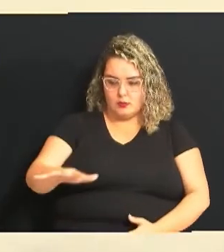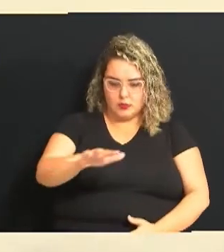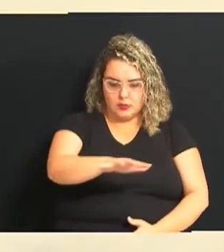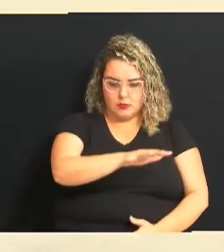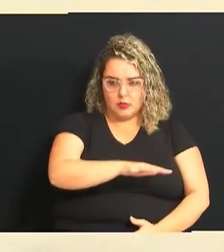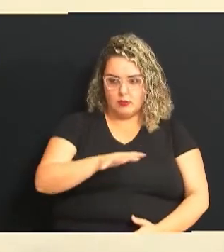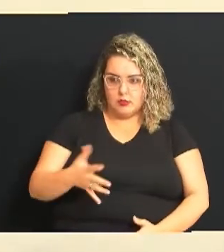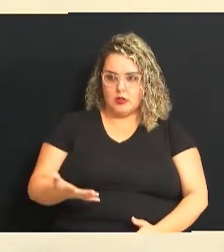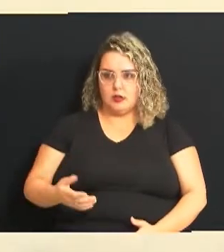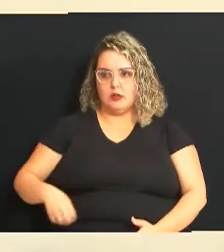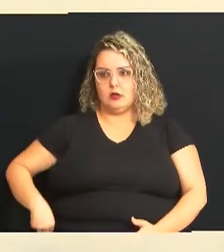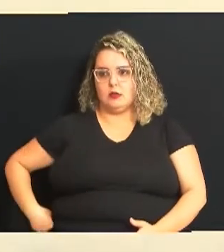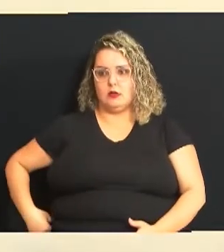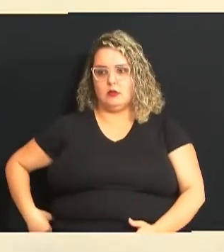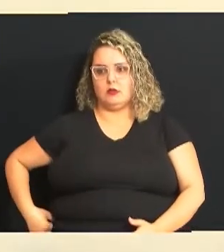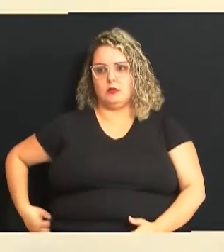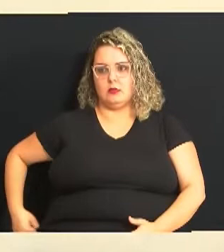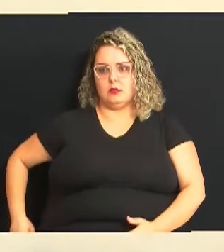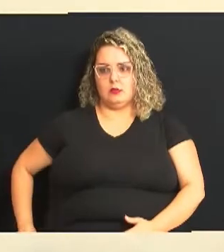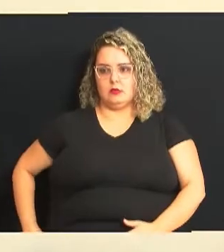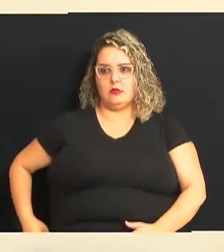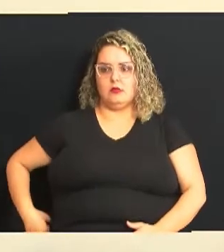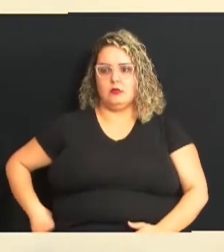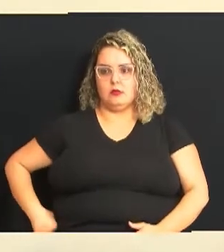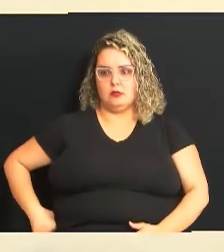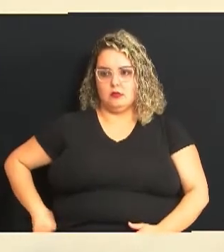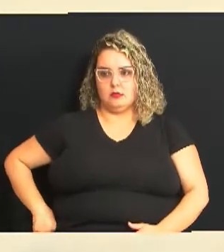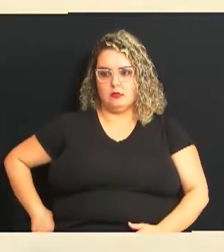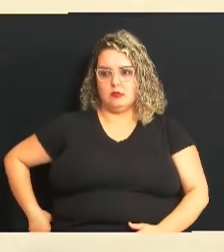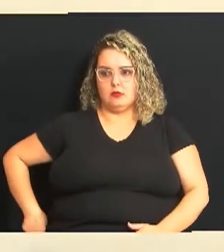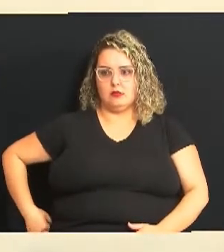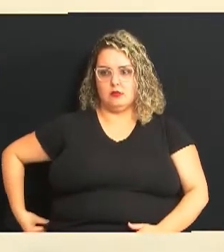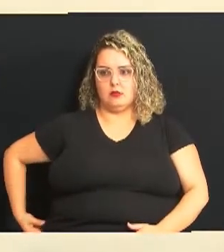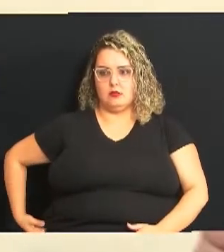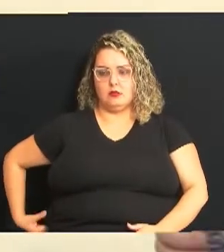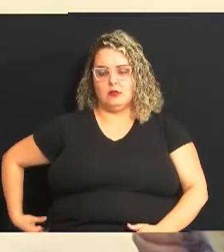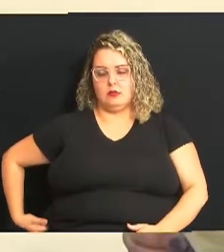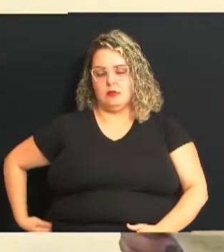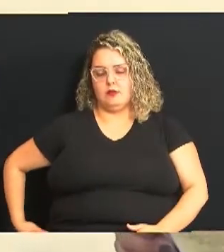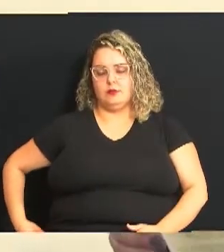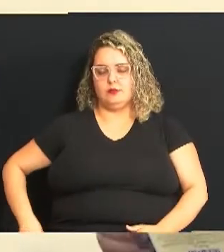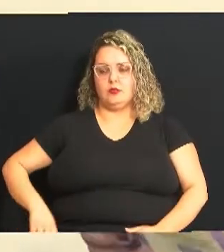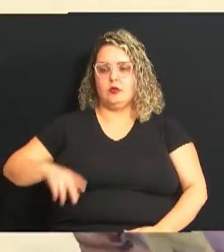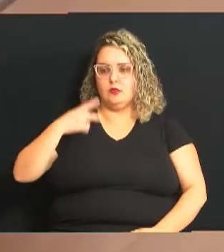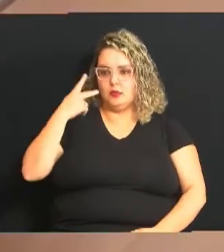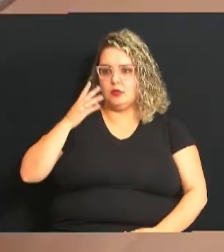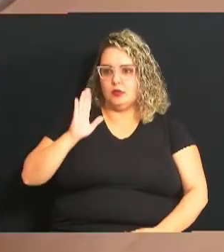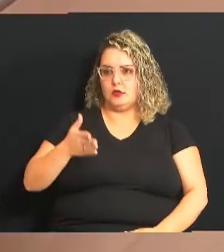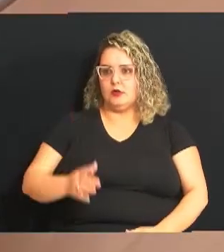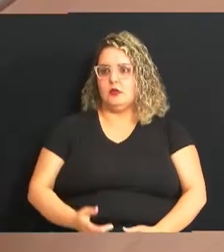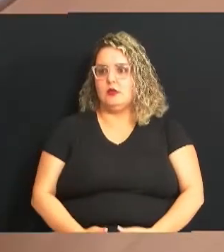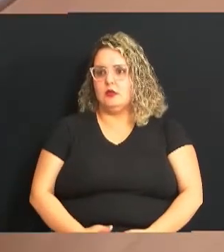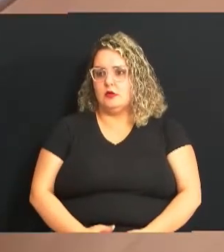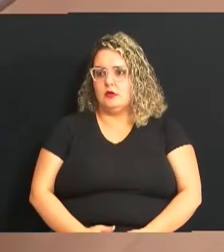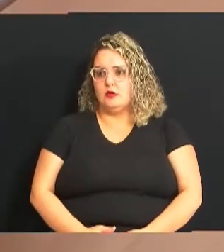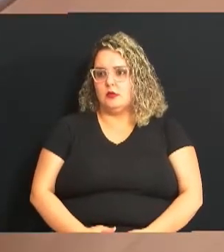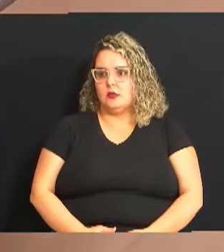Tá? Já estamos, até o vereador já... Como que vai ser as escolhas?